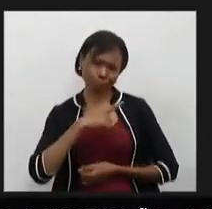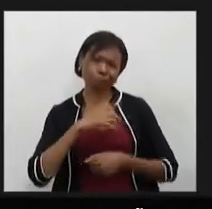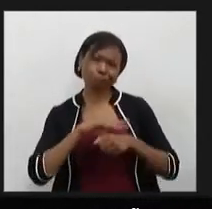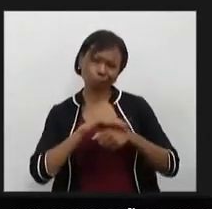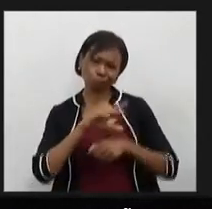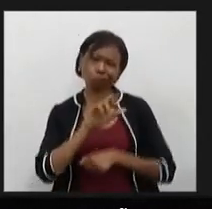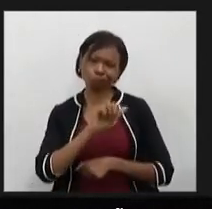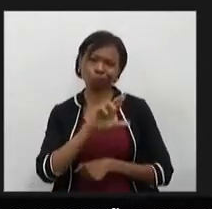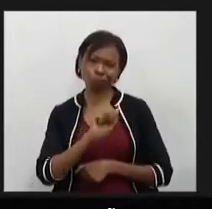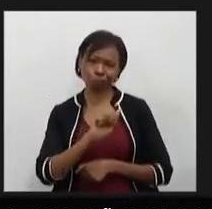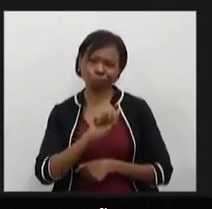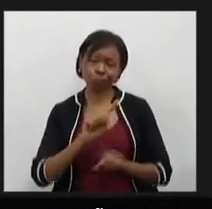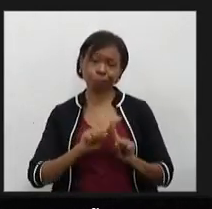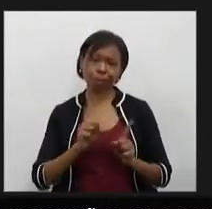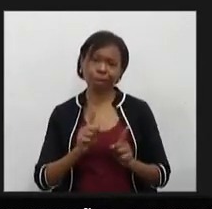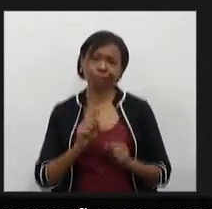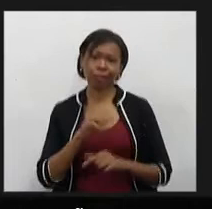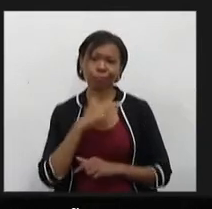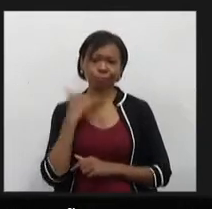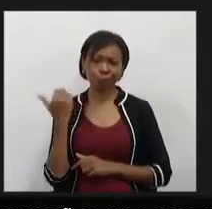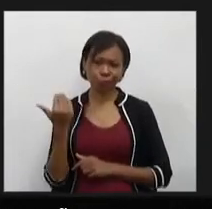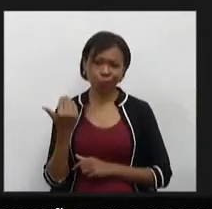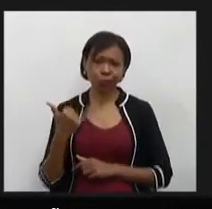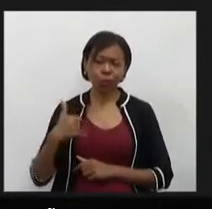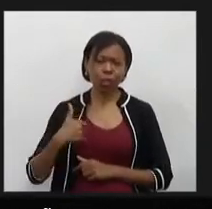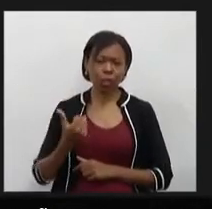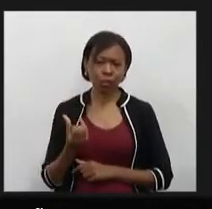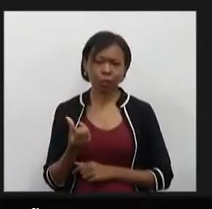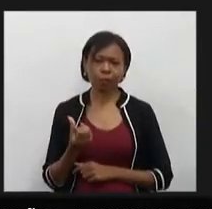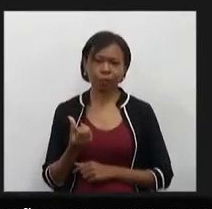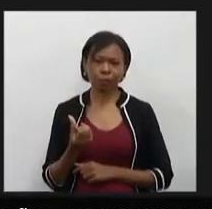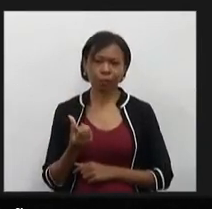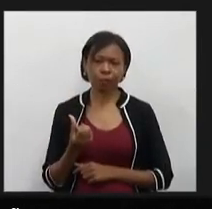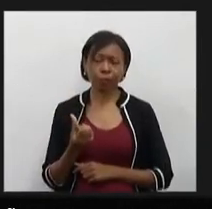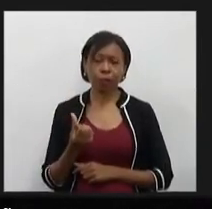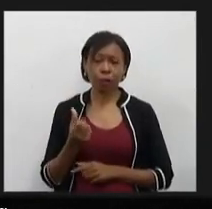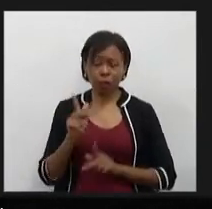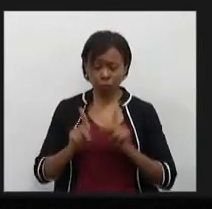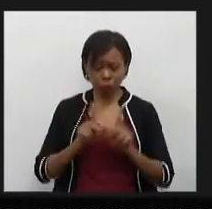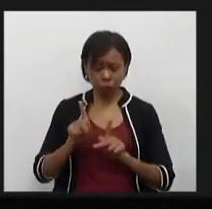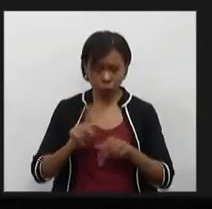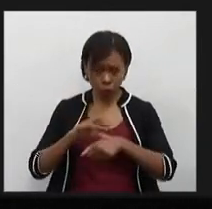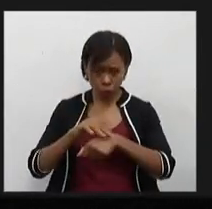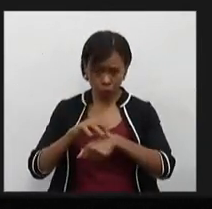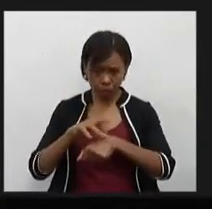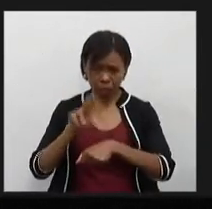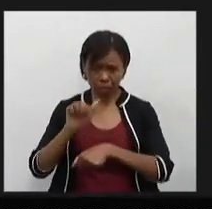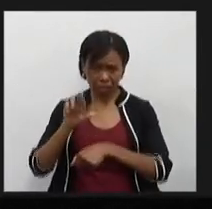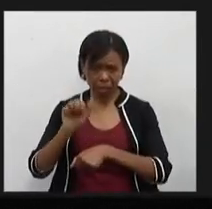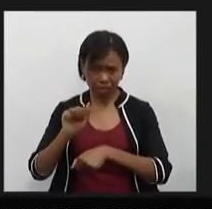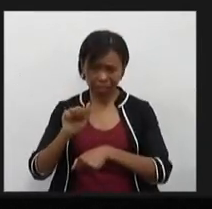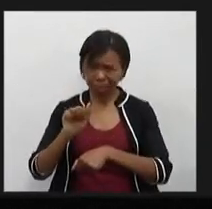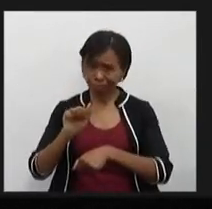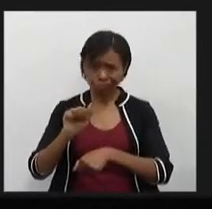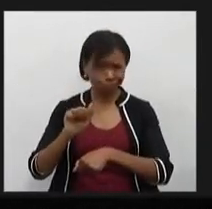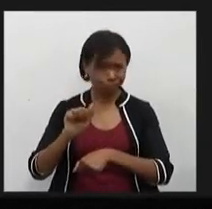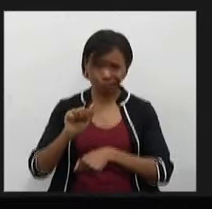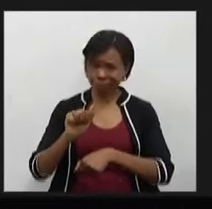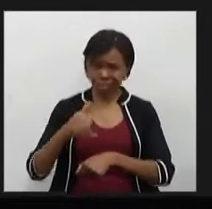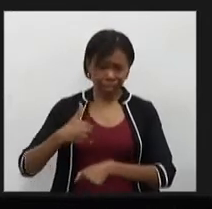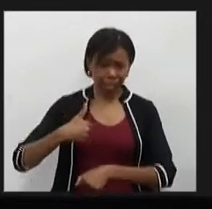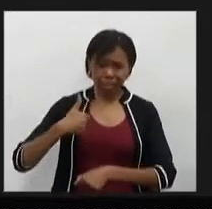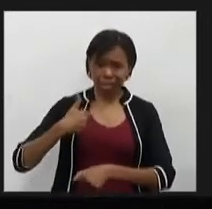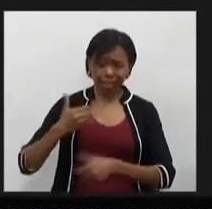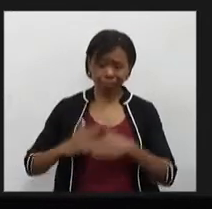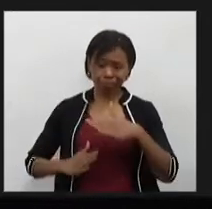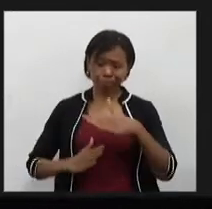Otávio faleceu aos 6 anos de vida. É, pessoas com doenças raras, elas já vivem em uma situação fragilizada. Elas já enfrentam batalhas